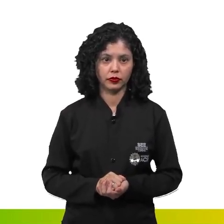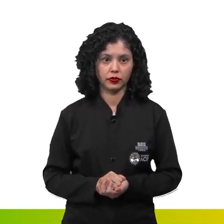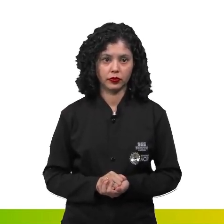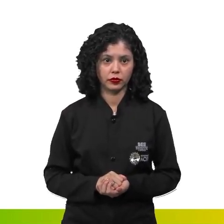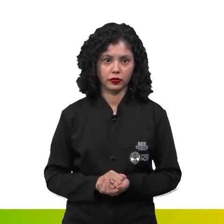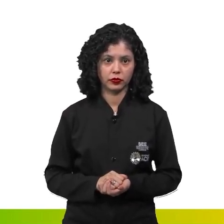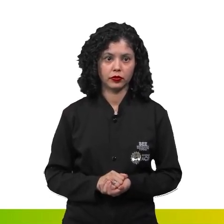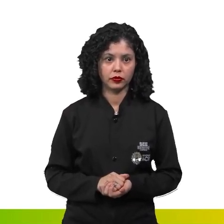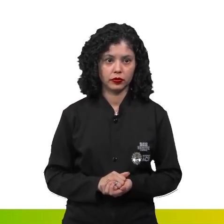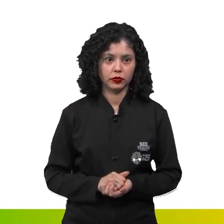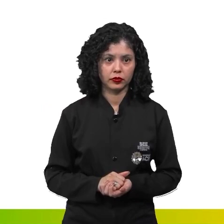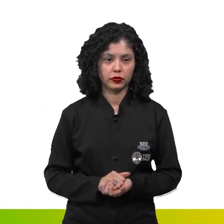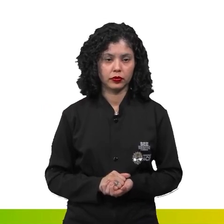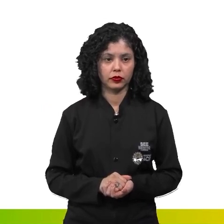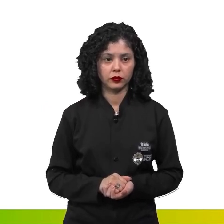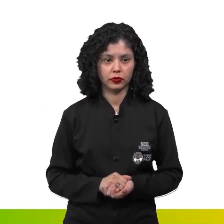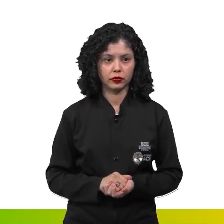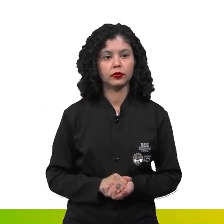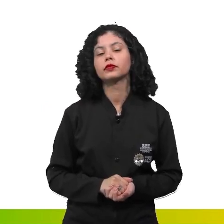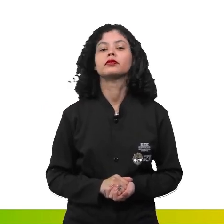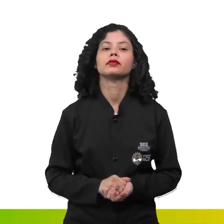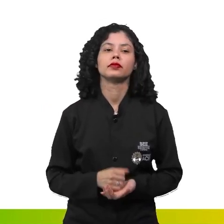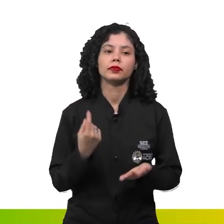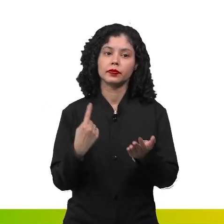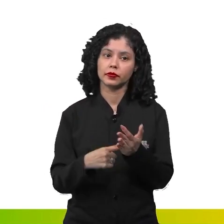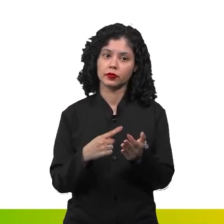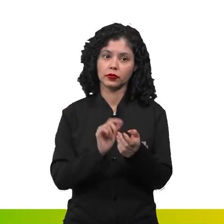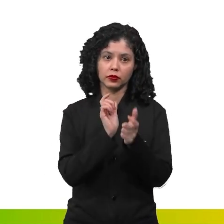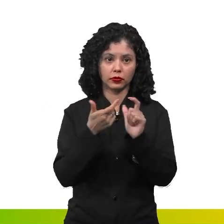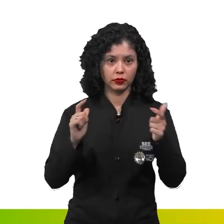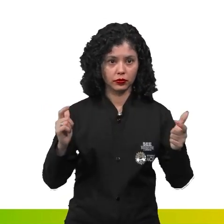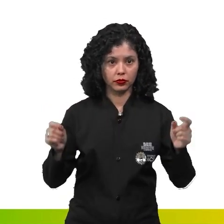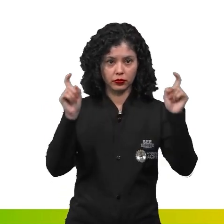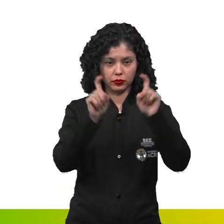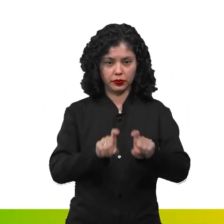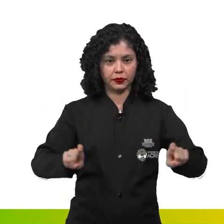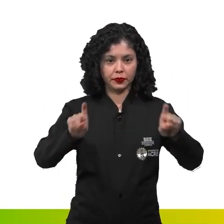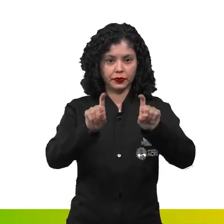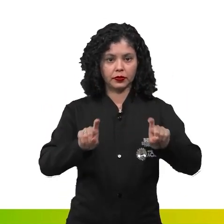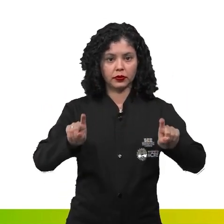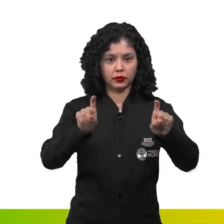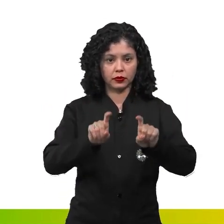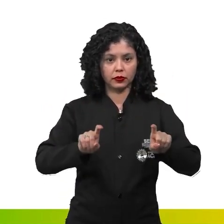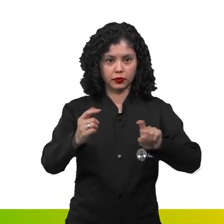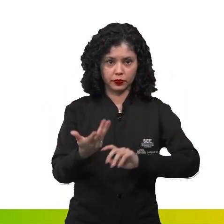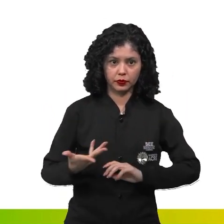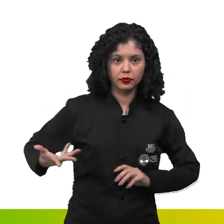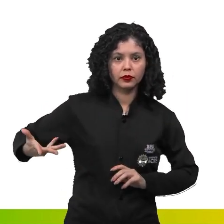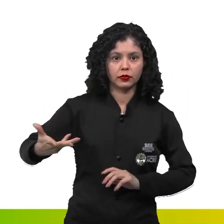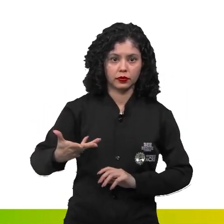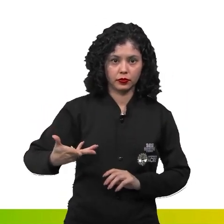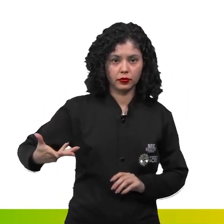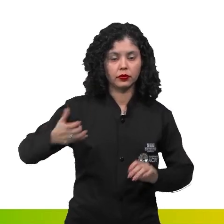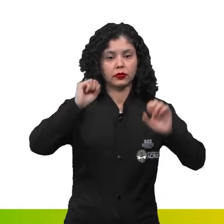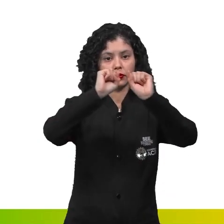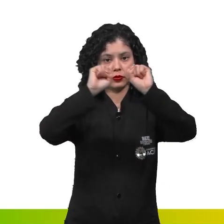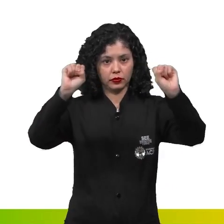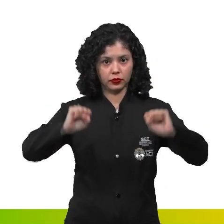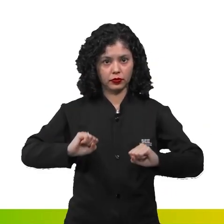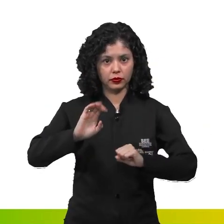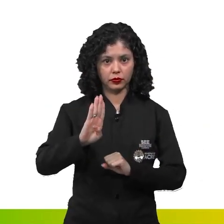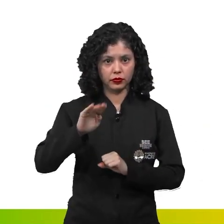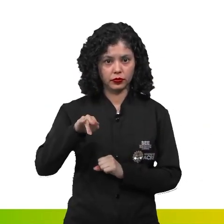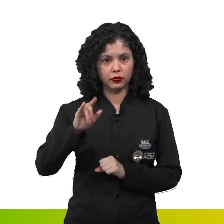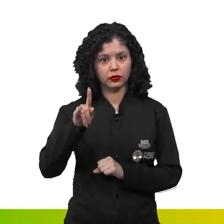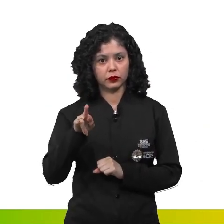Segundo exemplo diz o seguinte: considerando as grandezas computacionais baseadas no